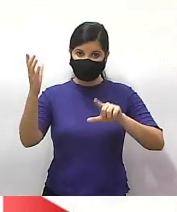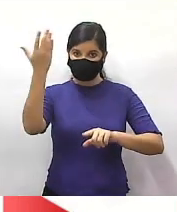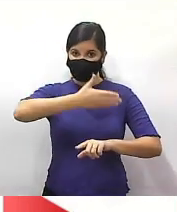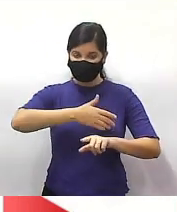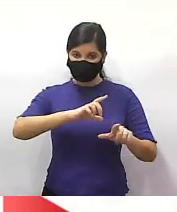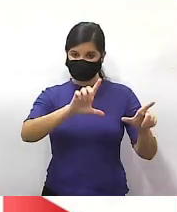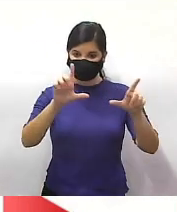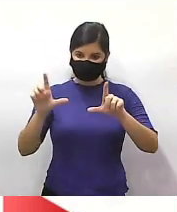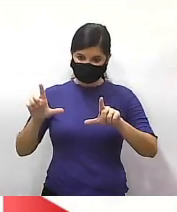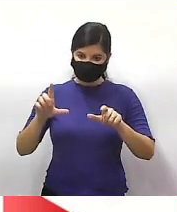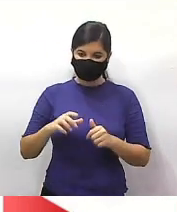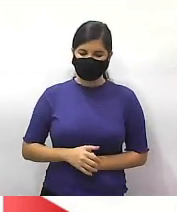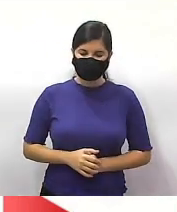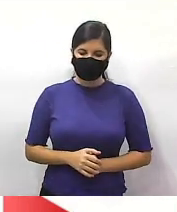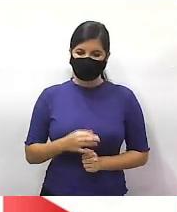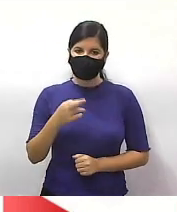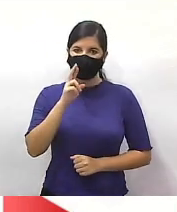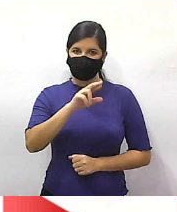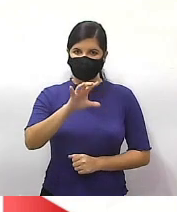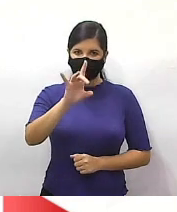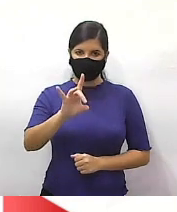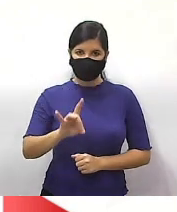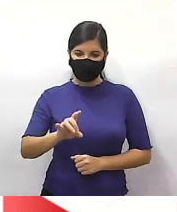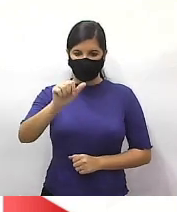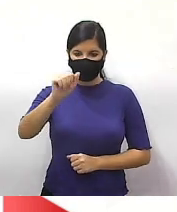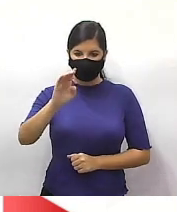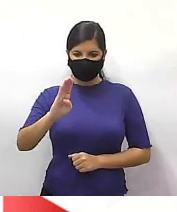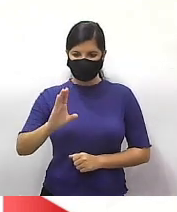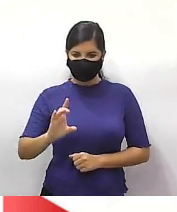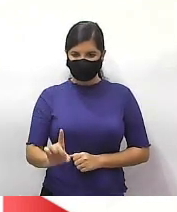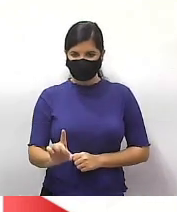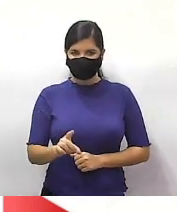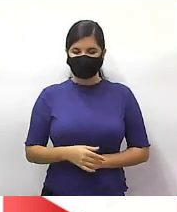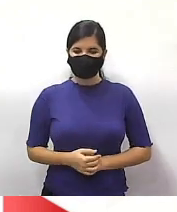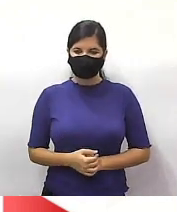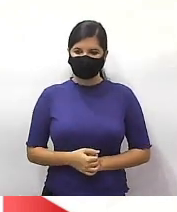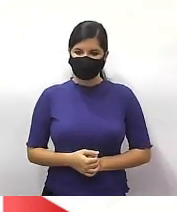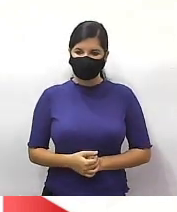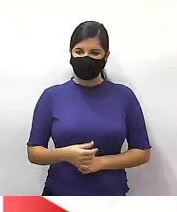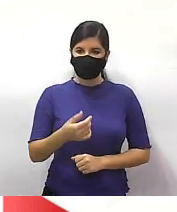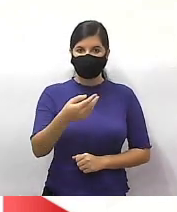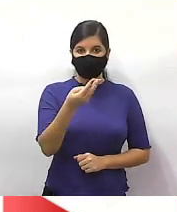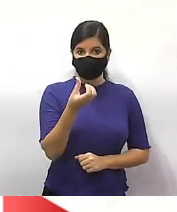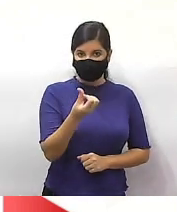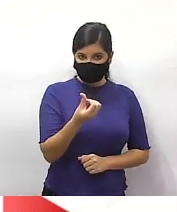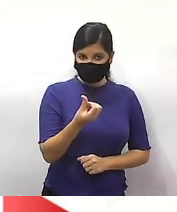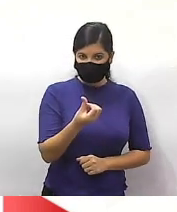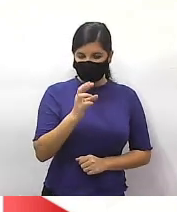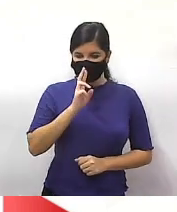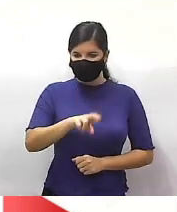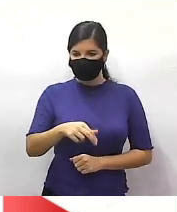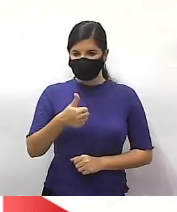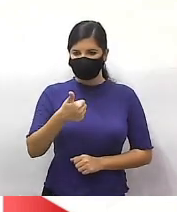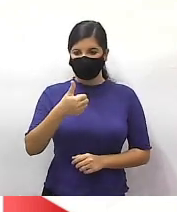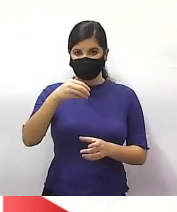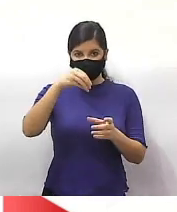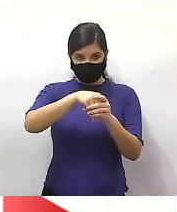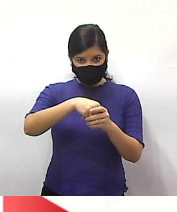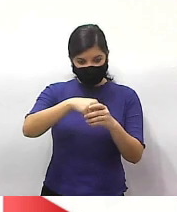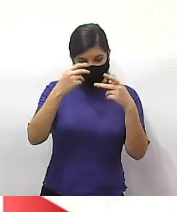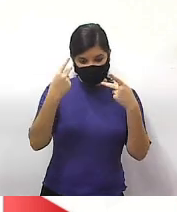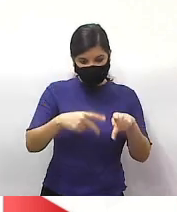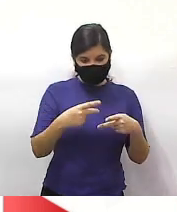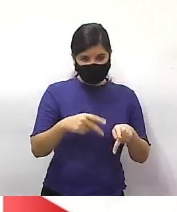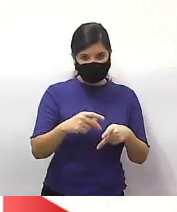Ó, agora a gente vai responder cada item dessa questão, tá? O 36, ele tem dentro dele,